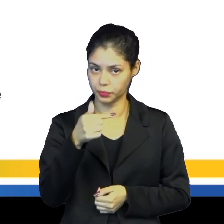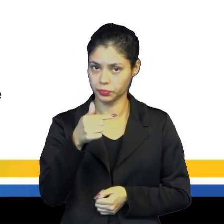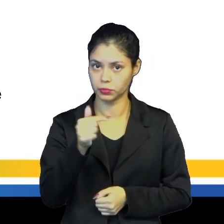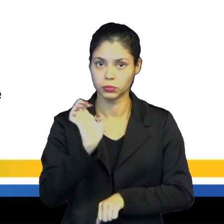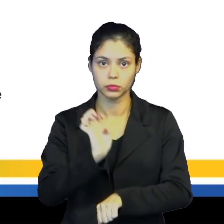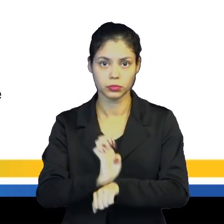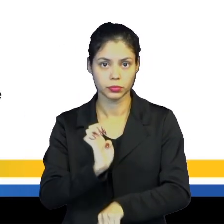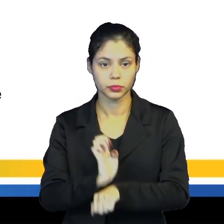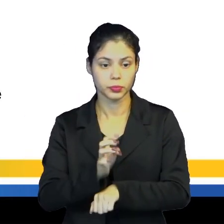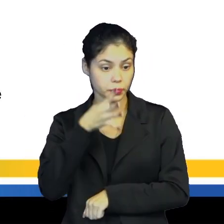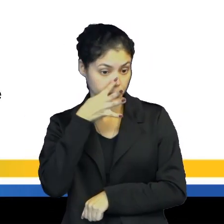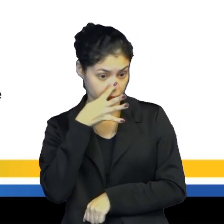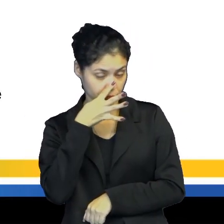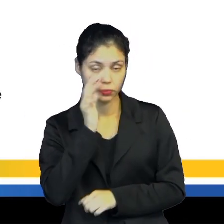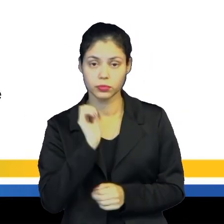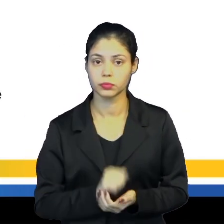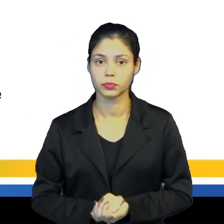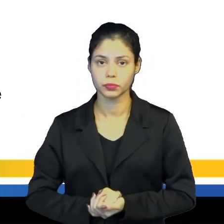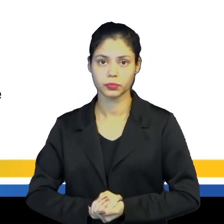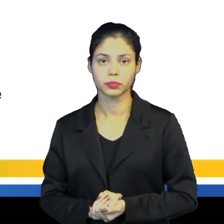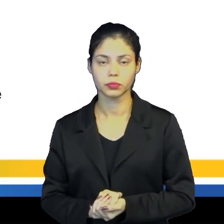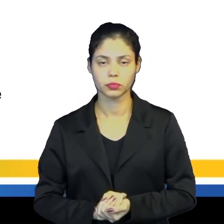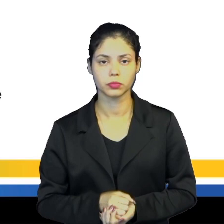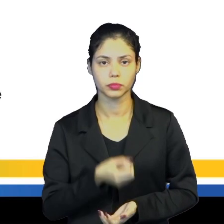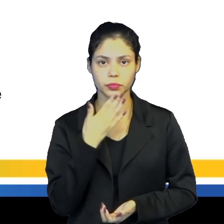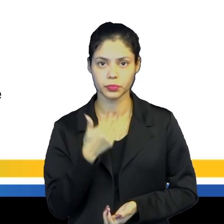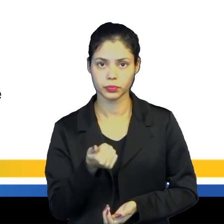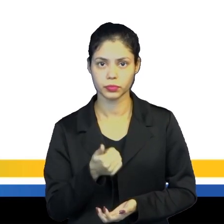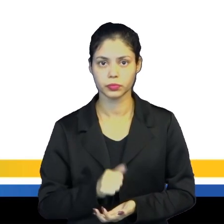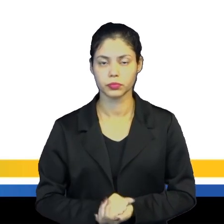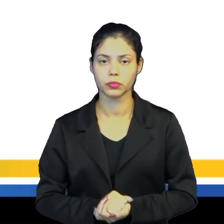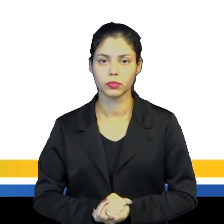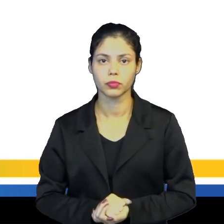estados. Conferindo, está aí ao lado. Tudo bem?